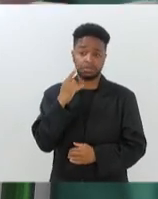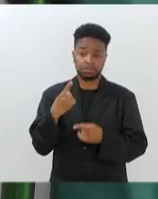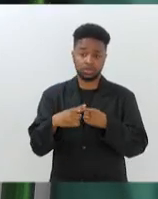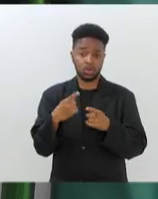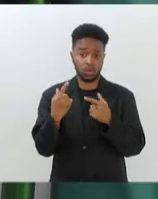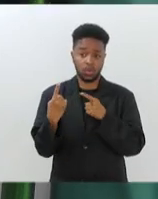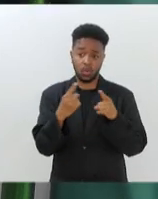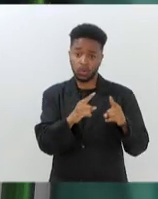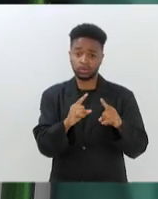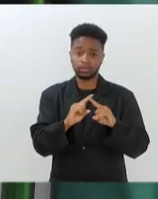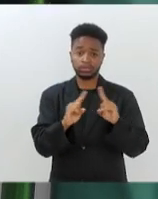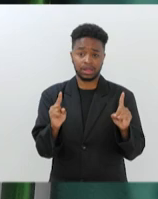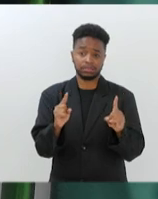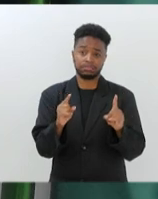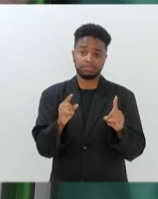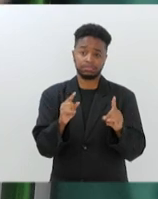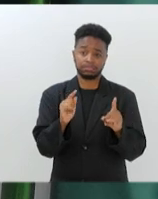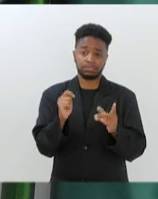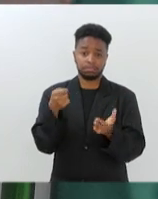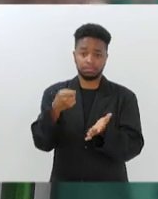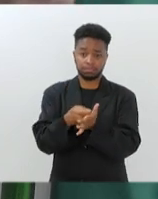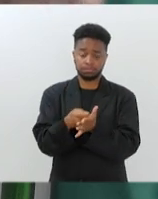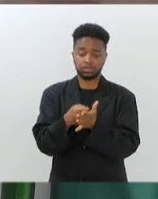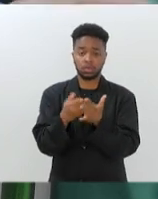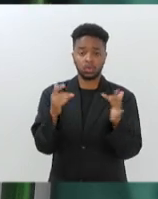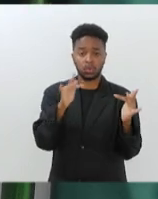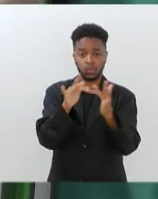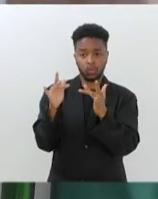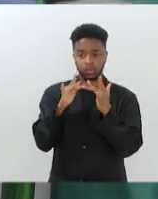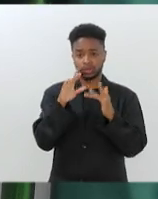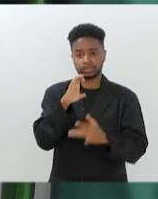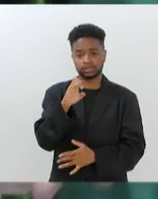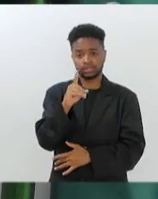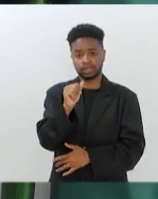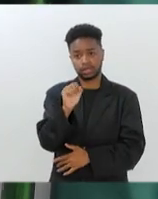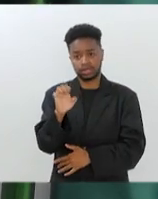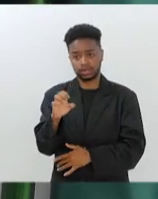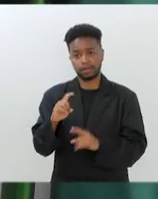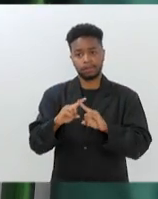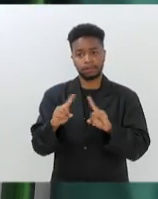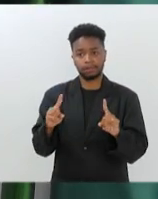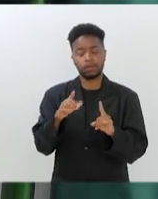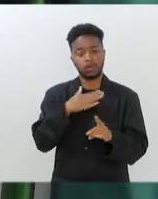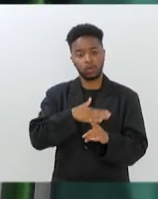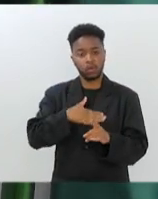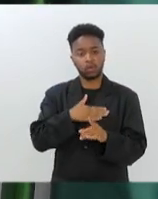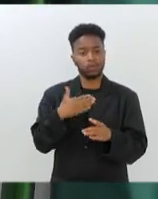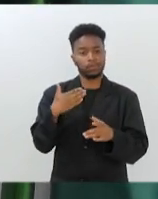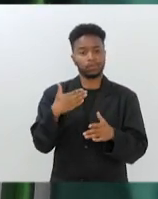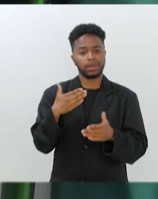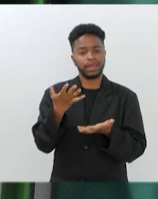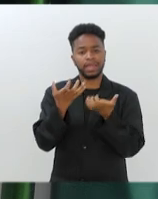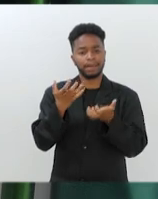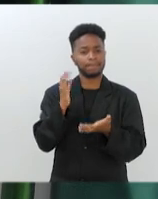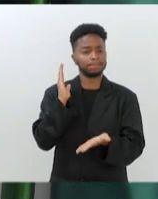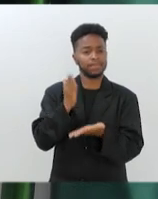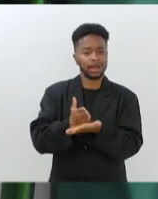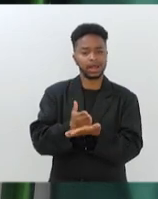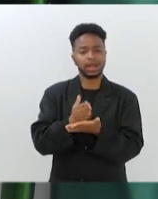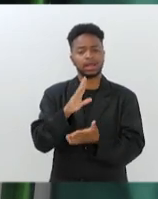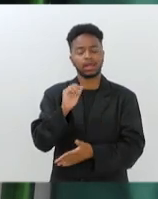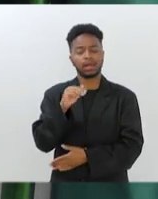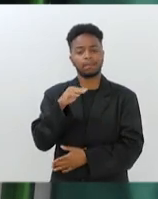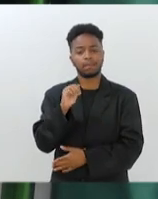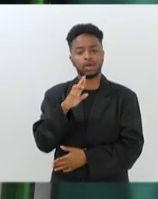participava das festas parp participava do Network que promovido com o banco lá ele quer acabar ele quer acabar com os camarote com a farra do boi tava